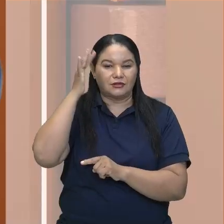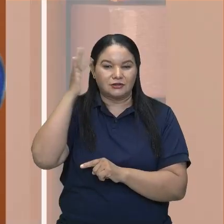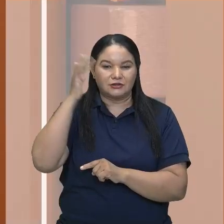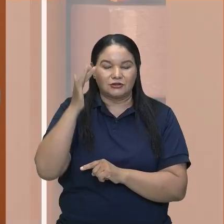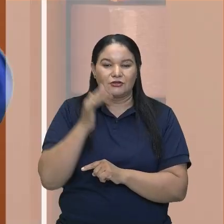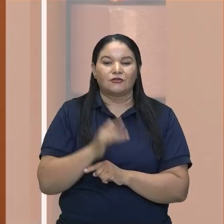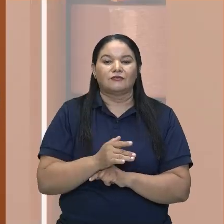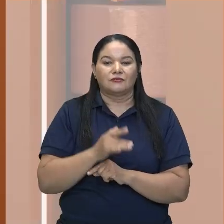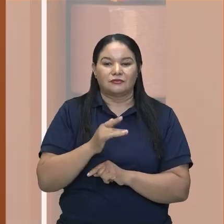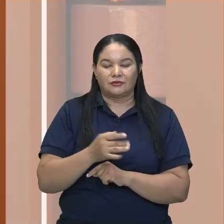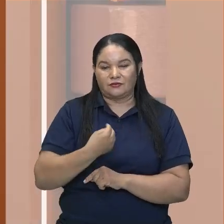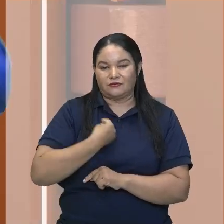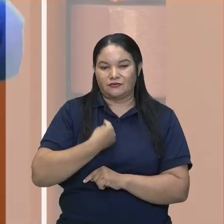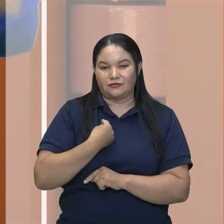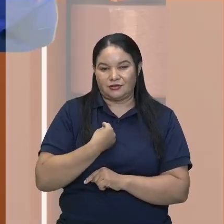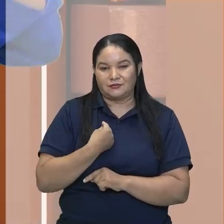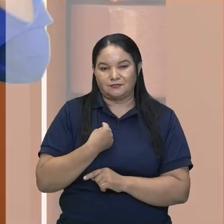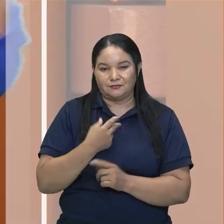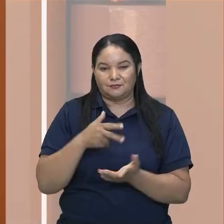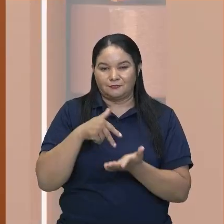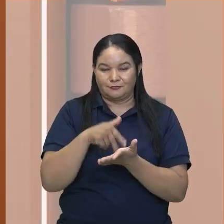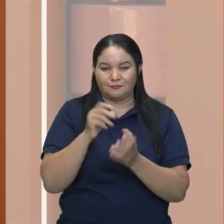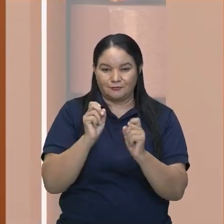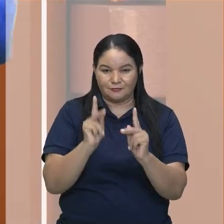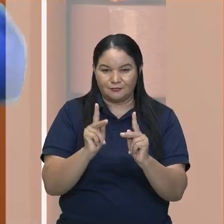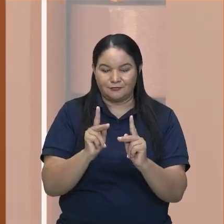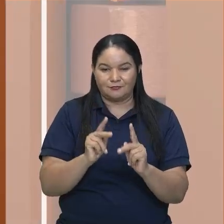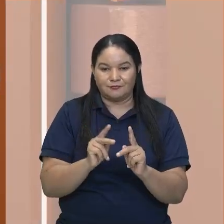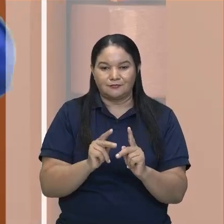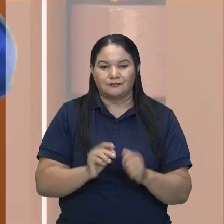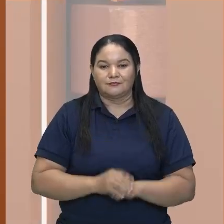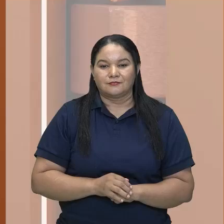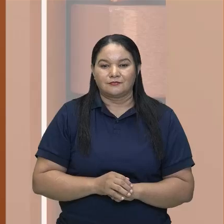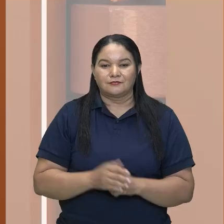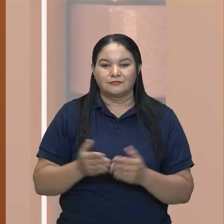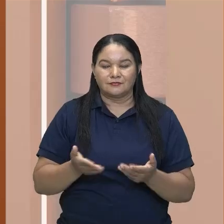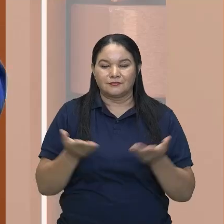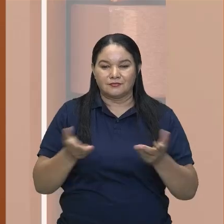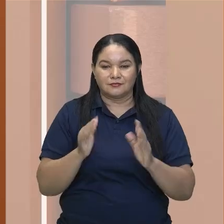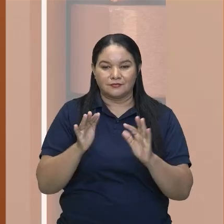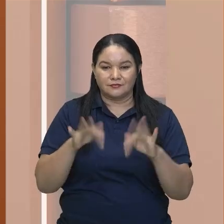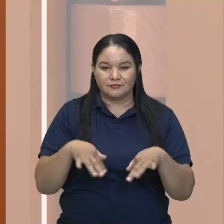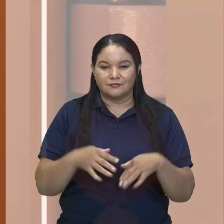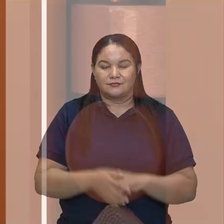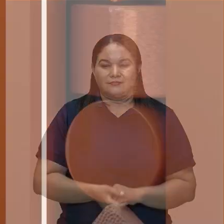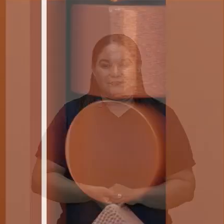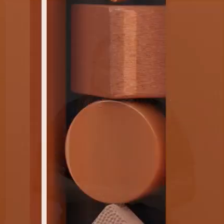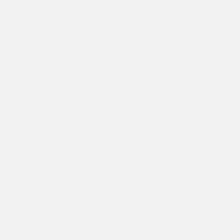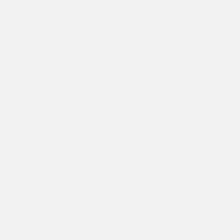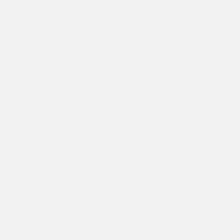para a nossa existência como um todo. Valeu, pessoal! Até a próxima!